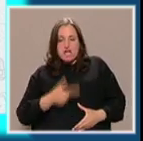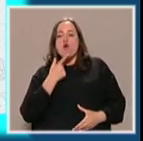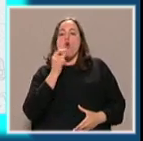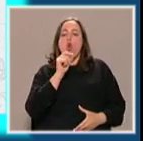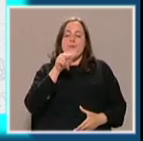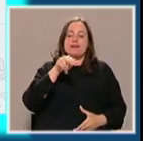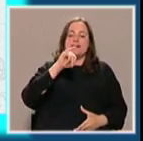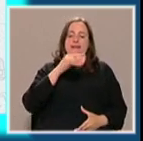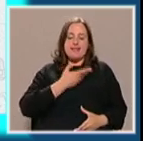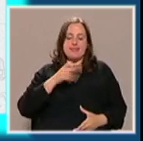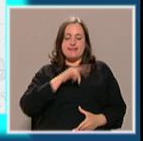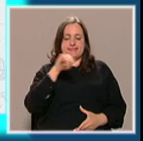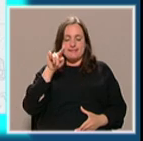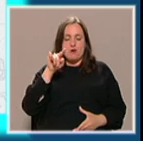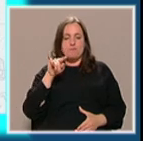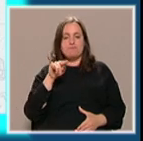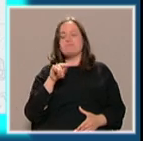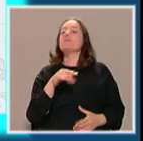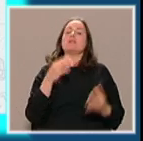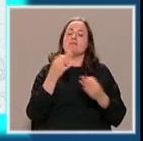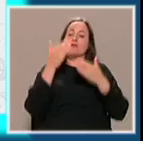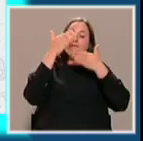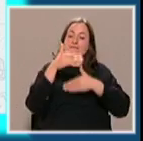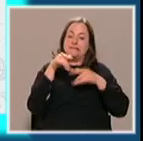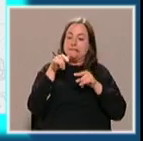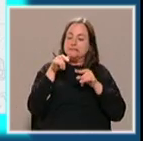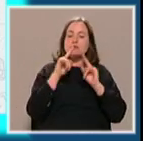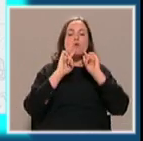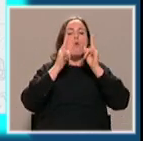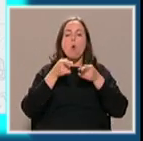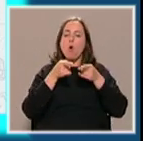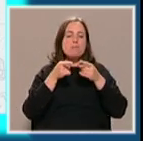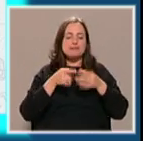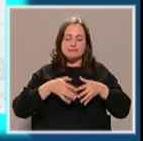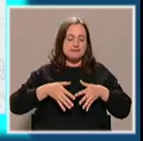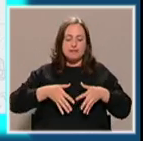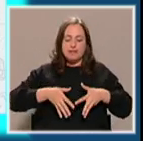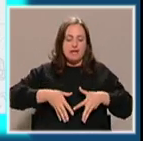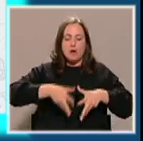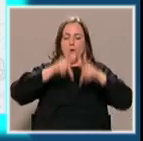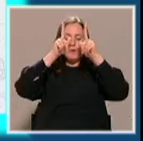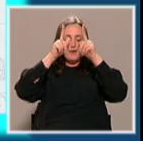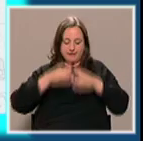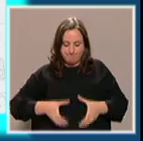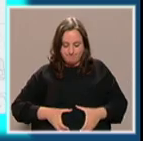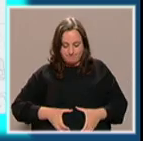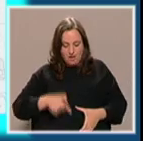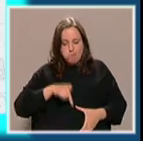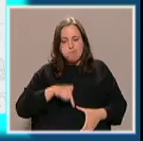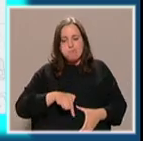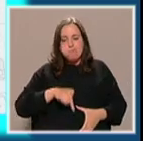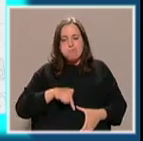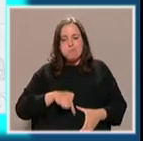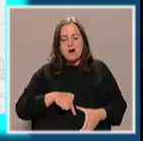nidação. E é nesta fase que se inicia todo o desenvolvimento intrauterino, que tem